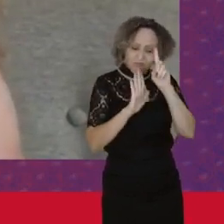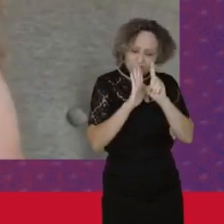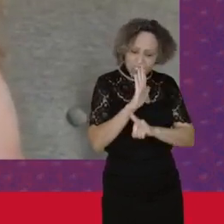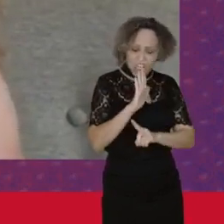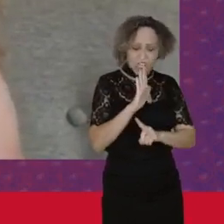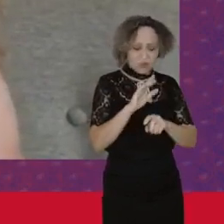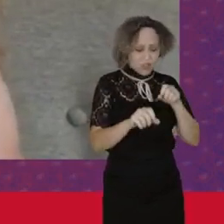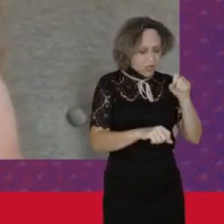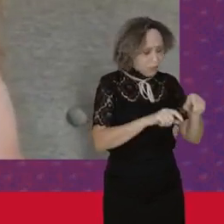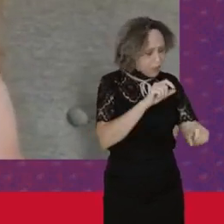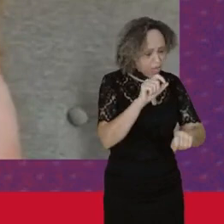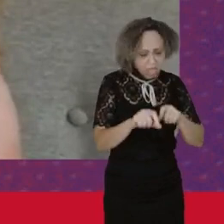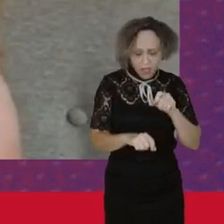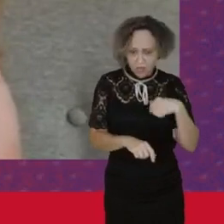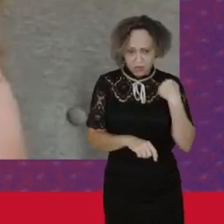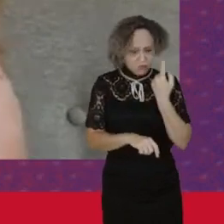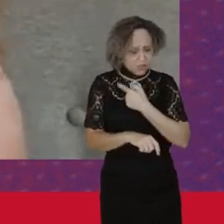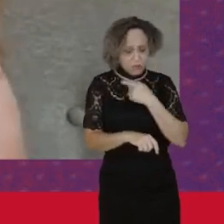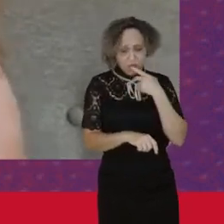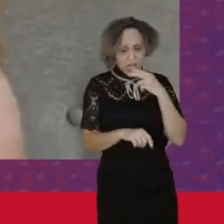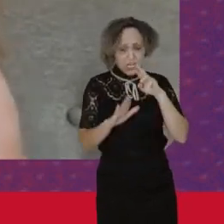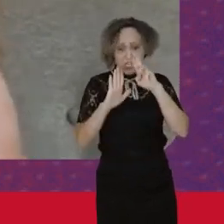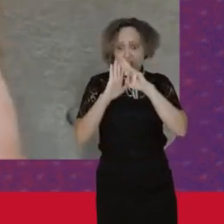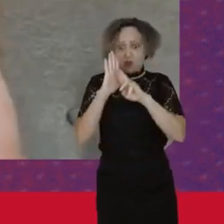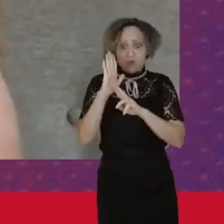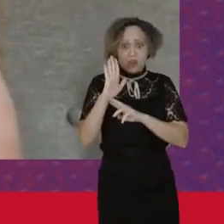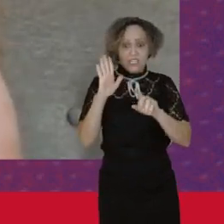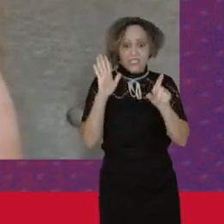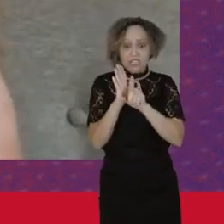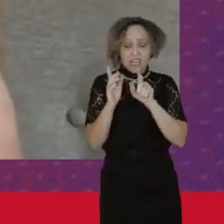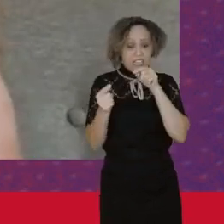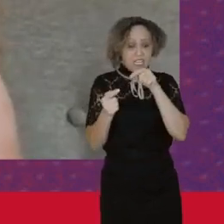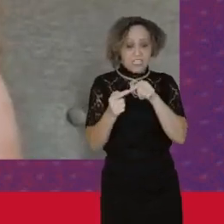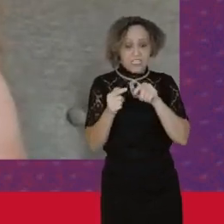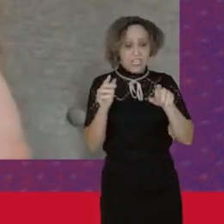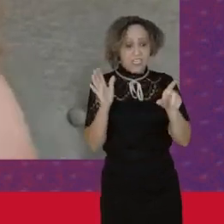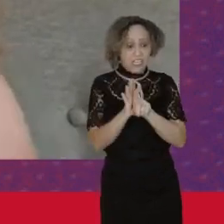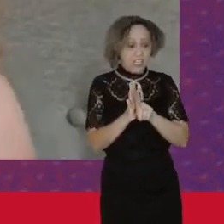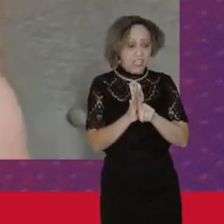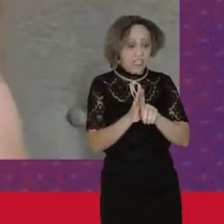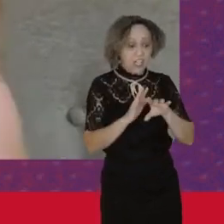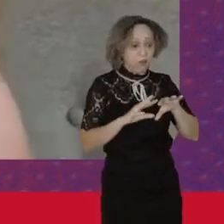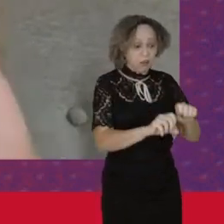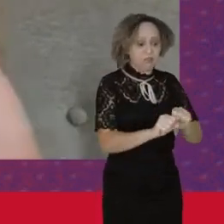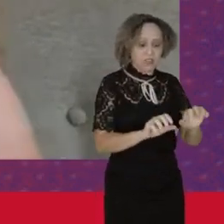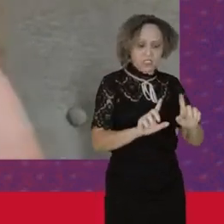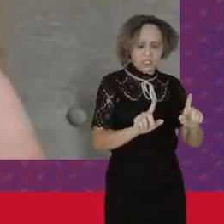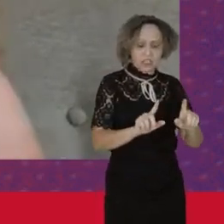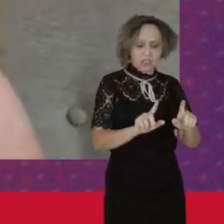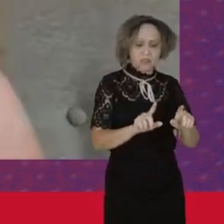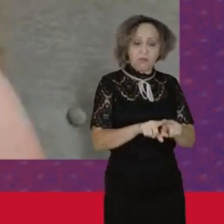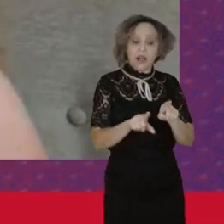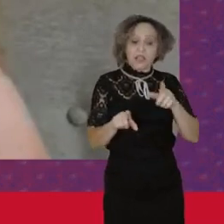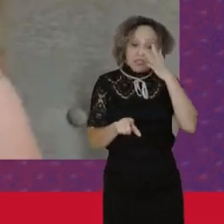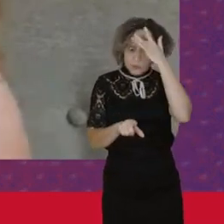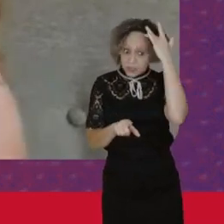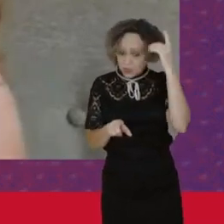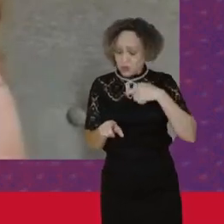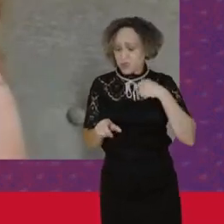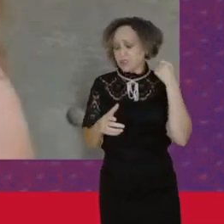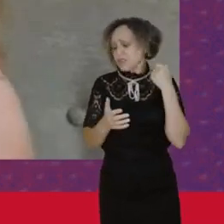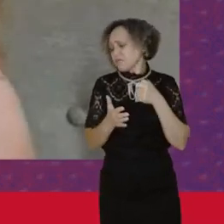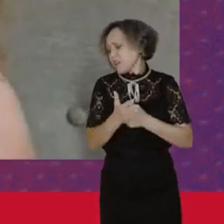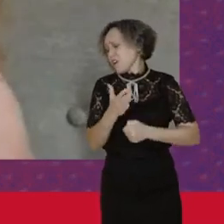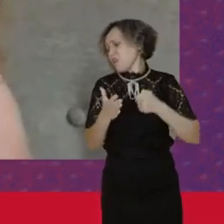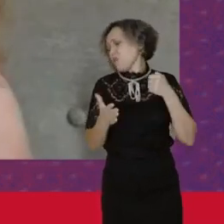de regularização de terra grilada, né, nós estamos falando de regularização de terra de posteiros que estão nesses lugares há muito